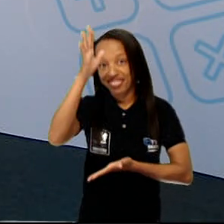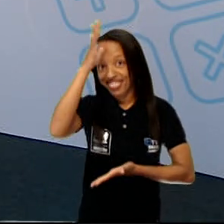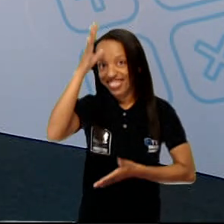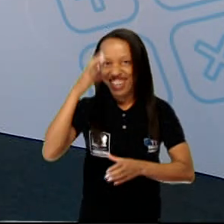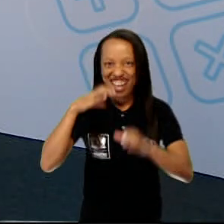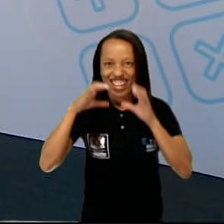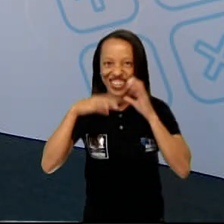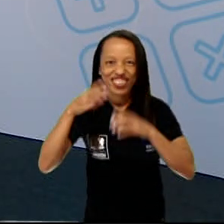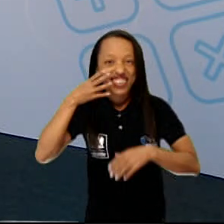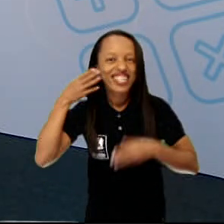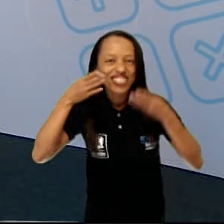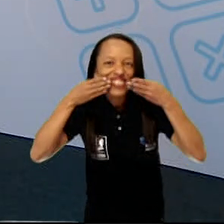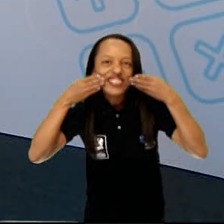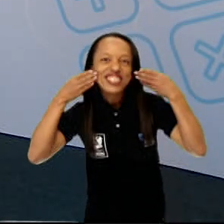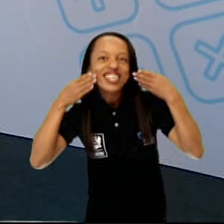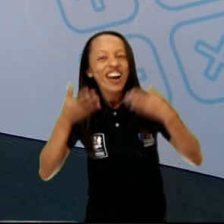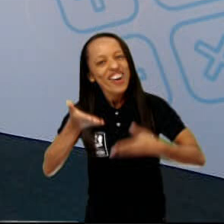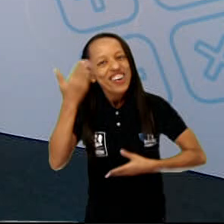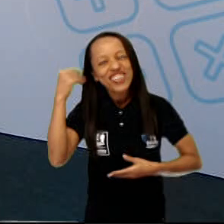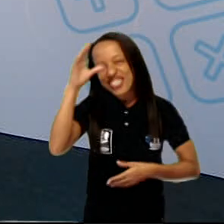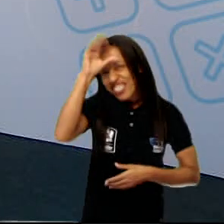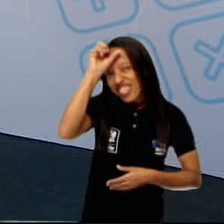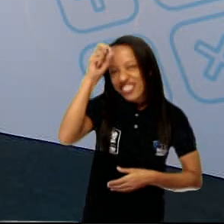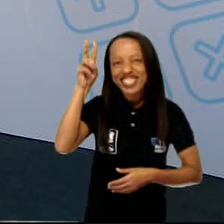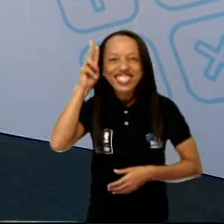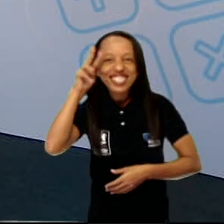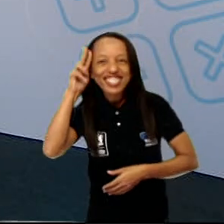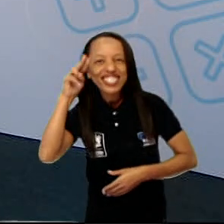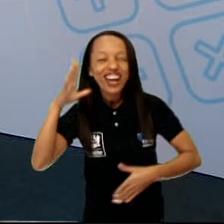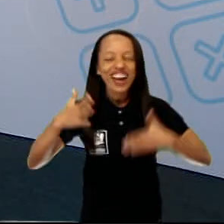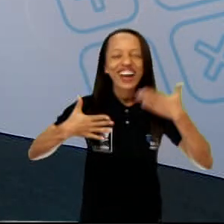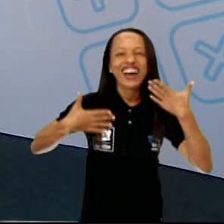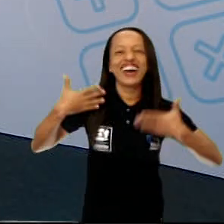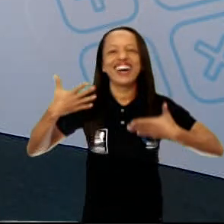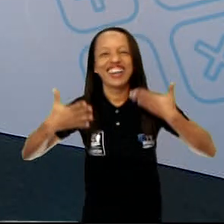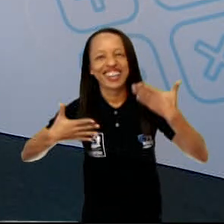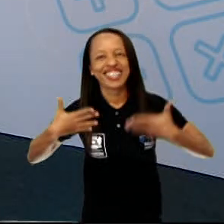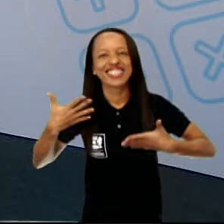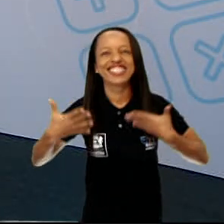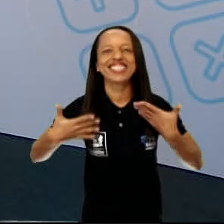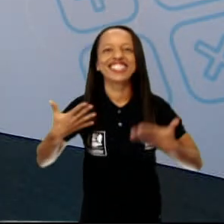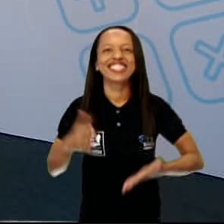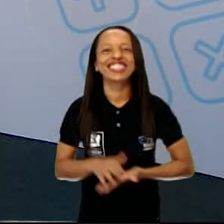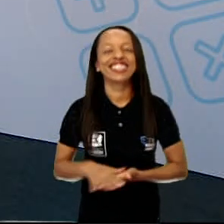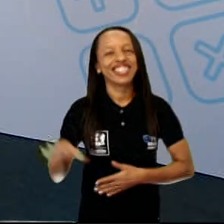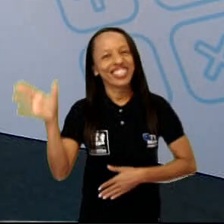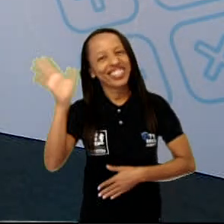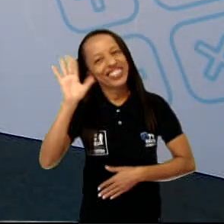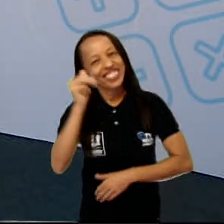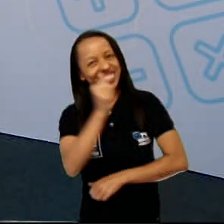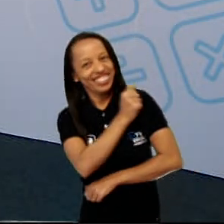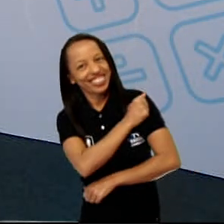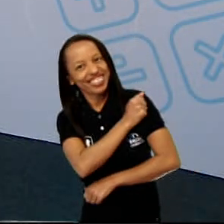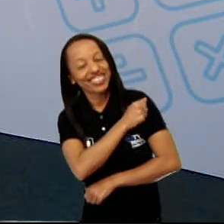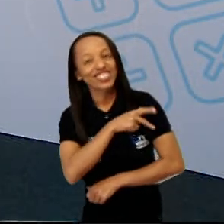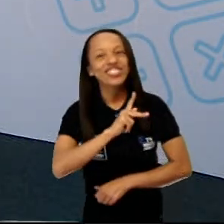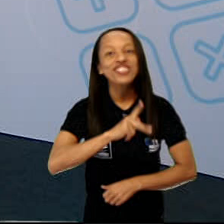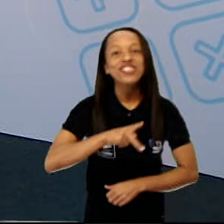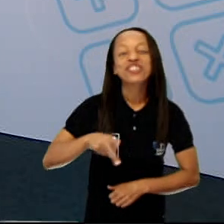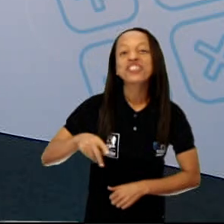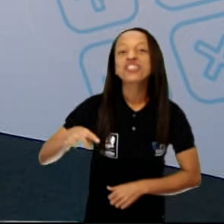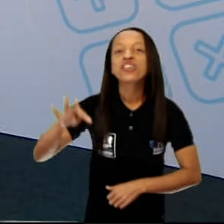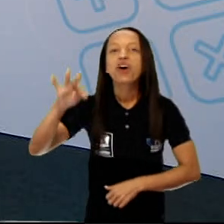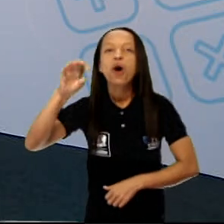O galo canta, o gato mia. Vamos aprender história com encanto e alegria. Olá, pessoal. Eu sou o professor